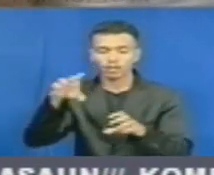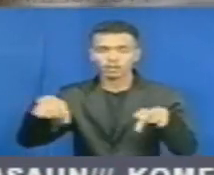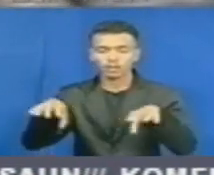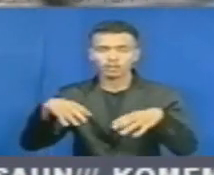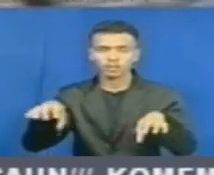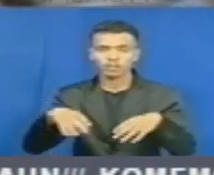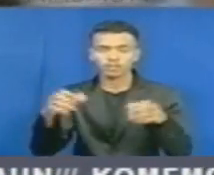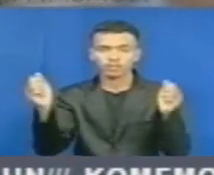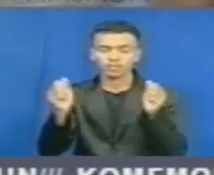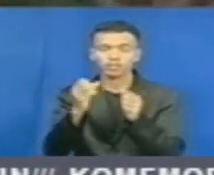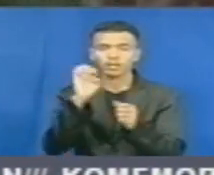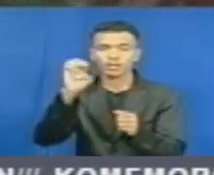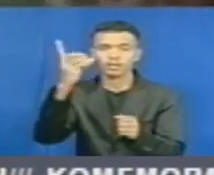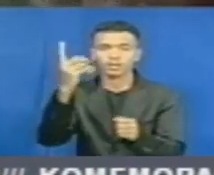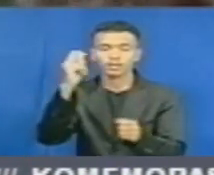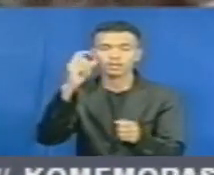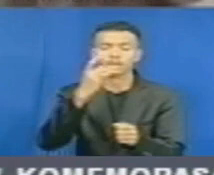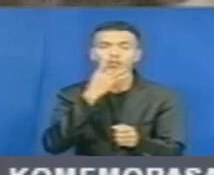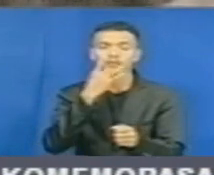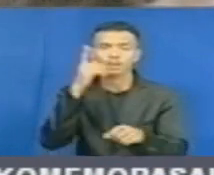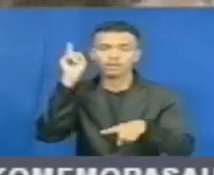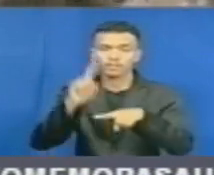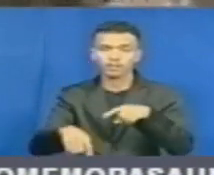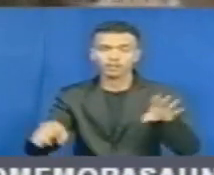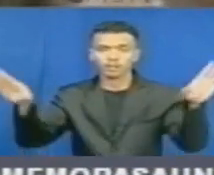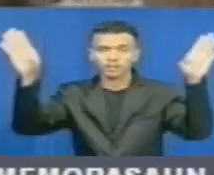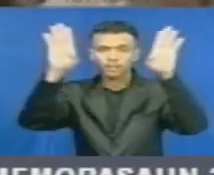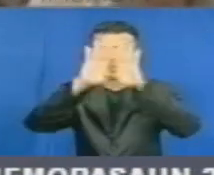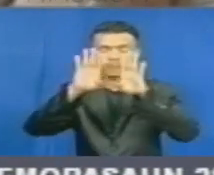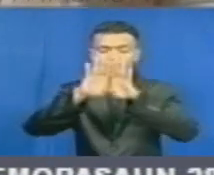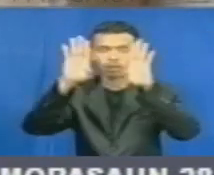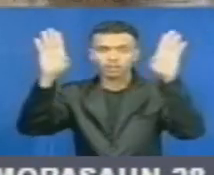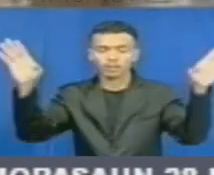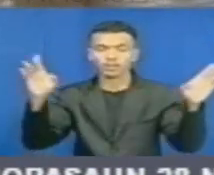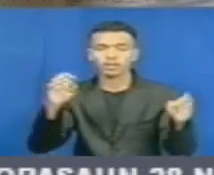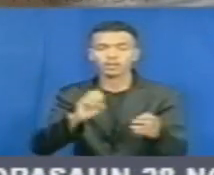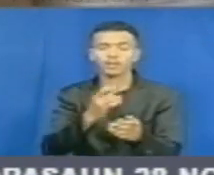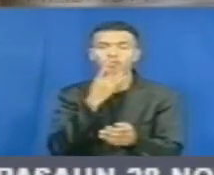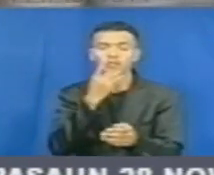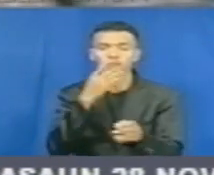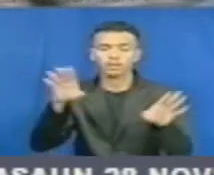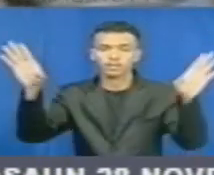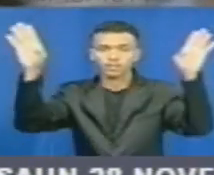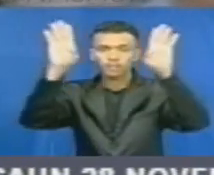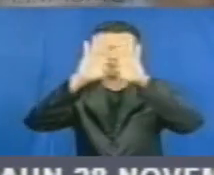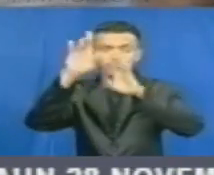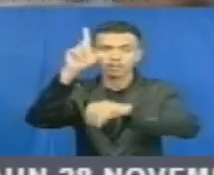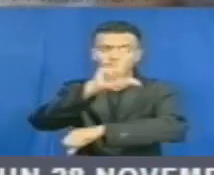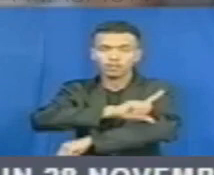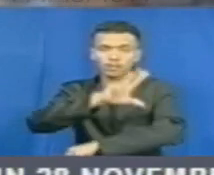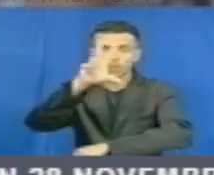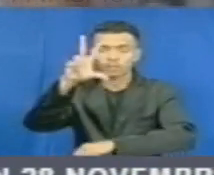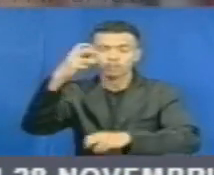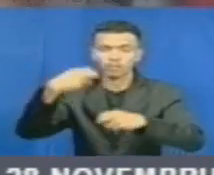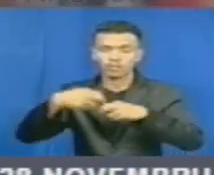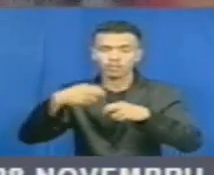servisu Honun eletricidade la bele mate la cantan. Entretanto, eletricidade mate, durante lorontolo, hori